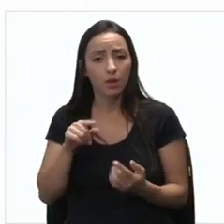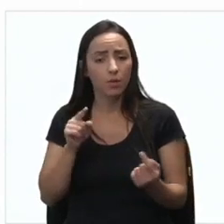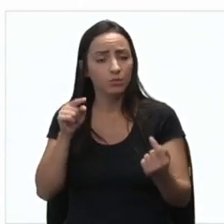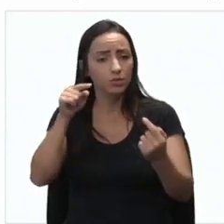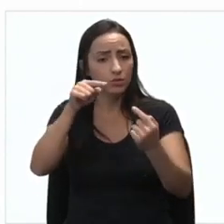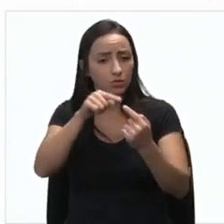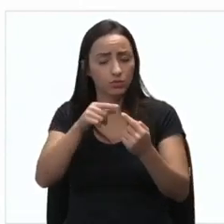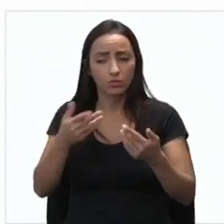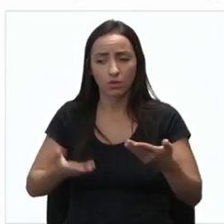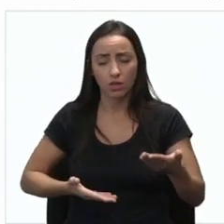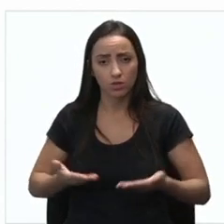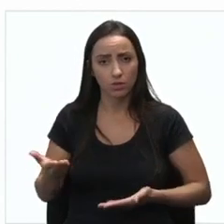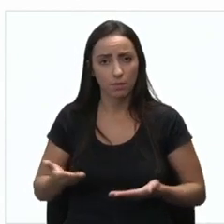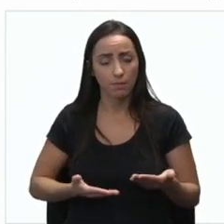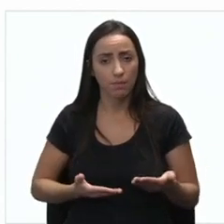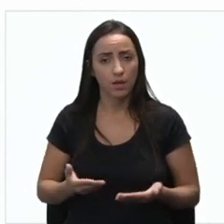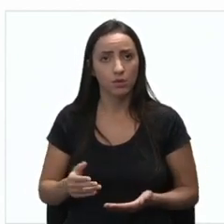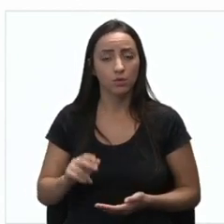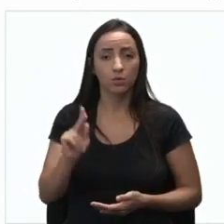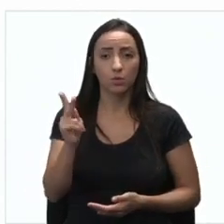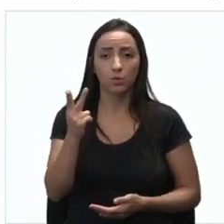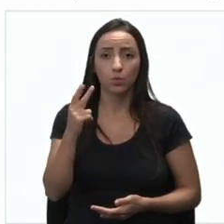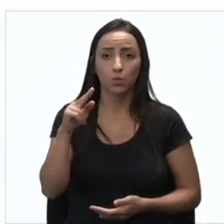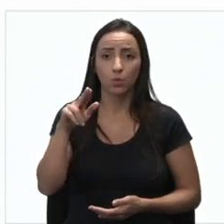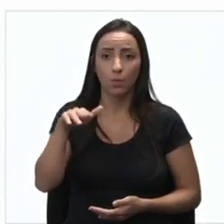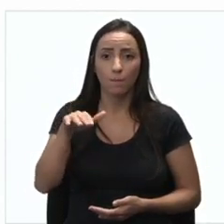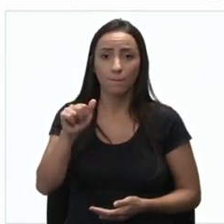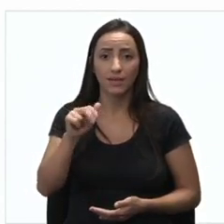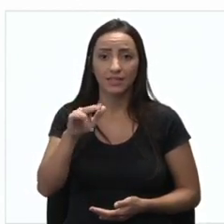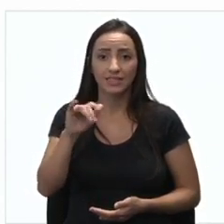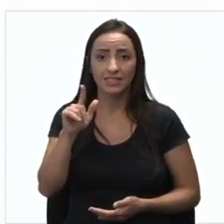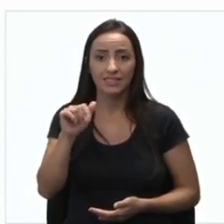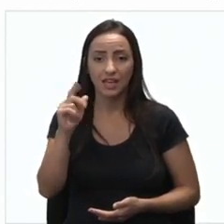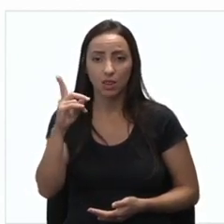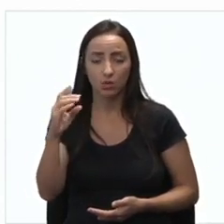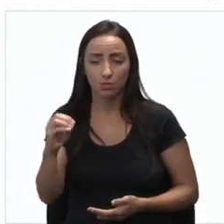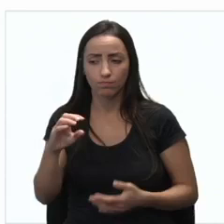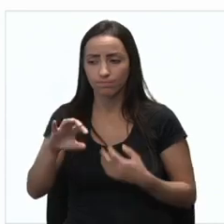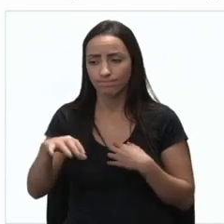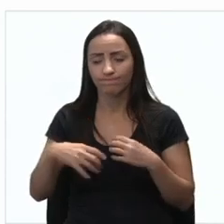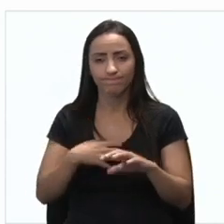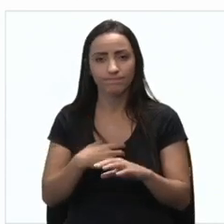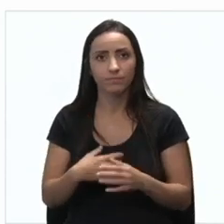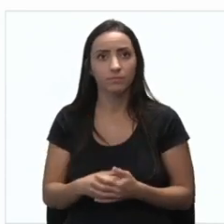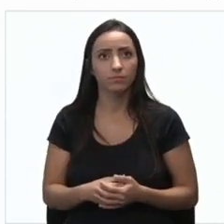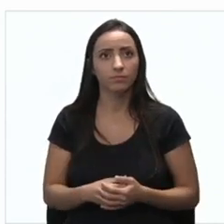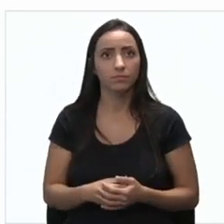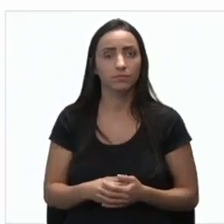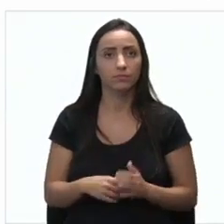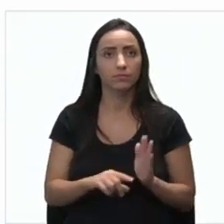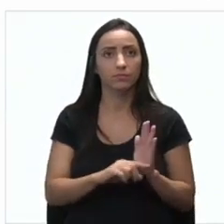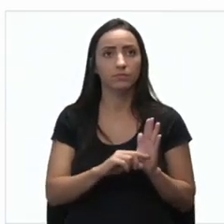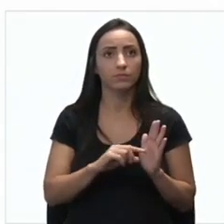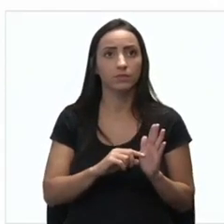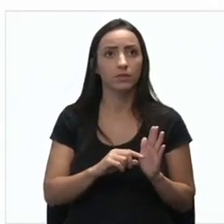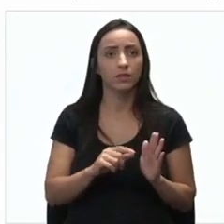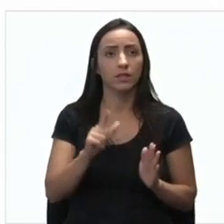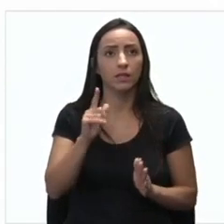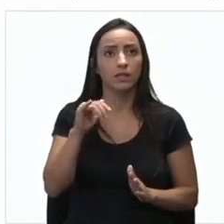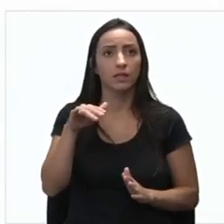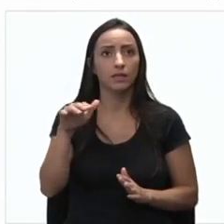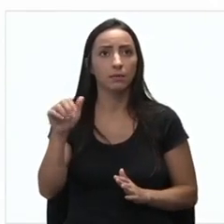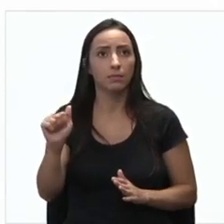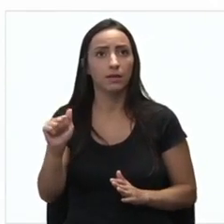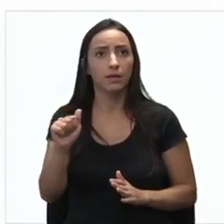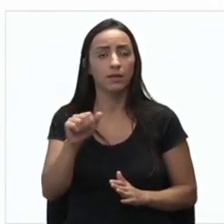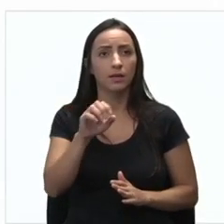também desse atendimento humanizado. Então, os autores Limet et al. 2007 defendem a formação